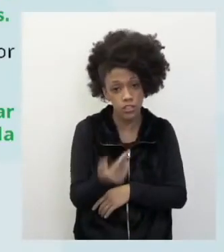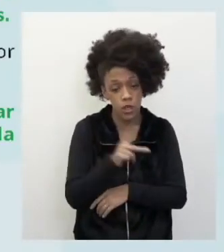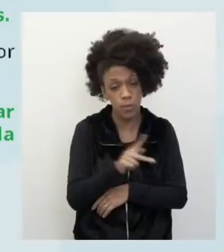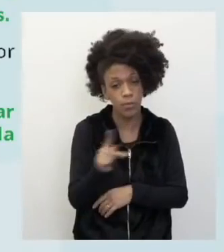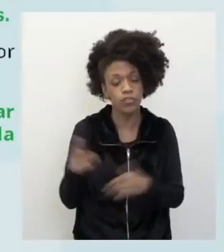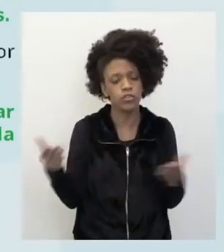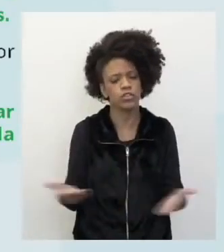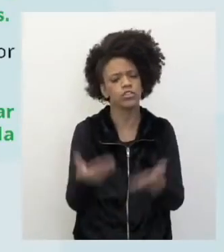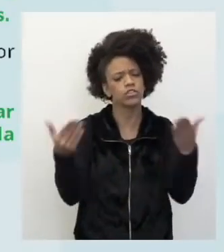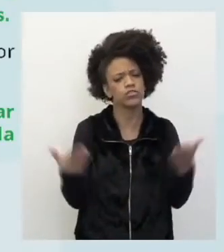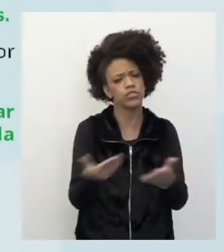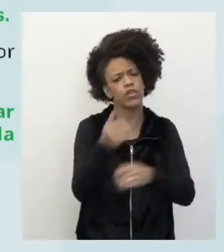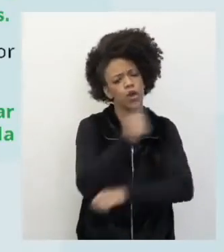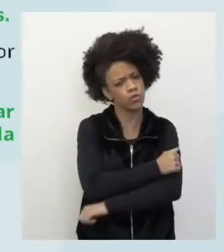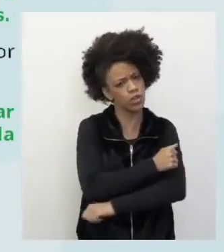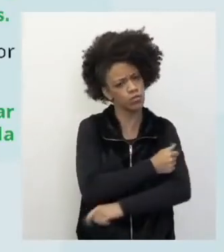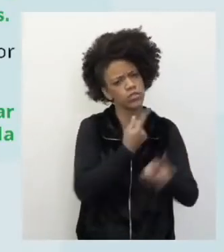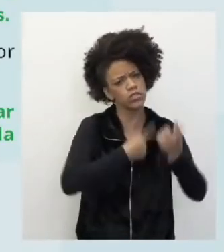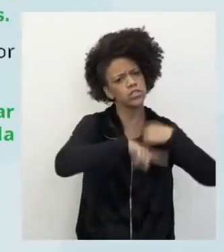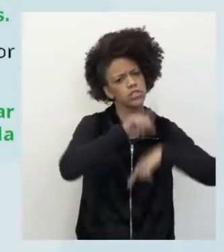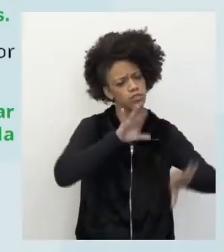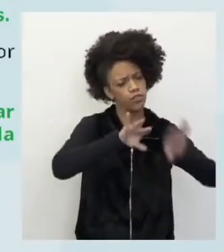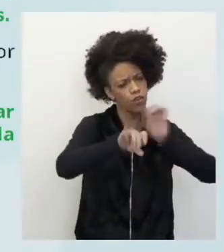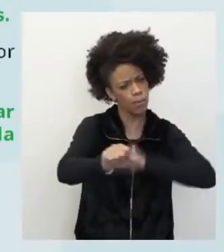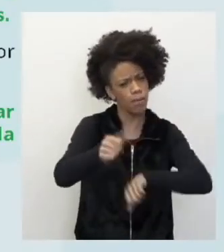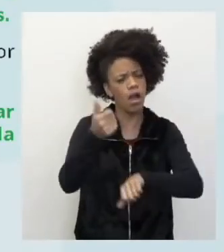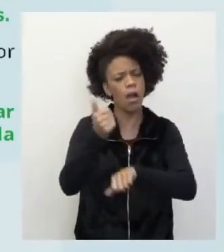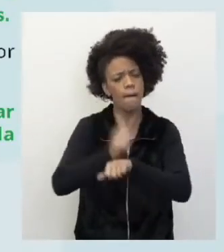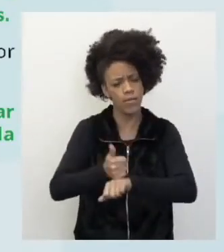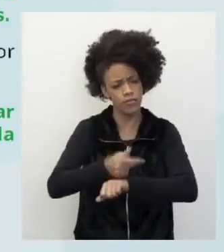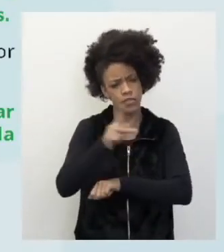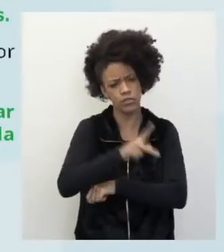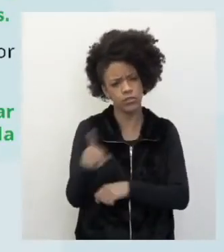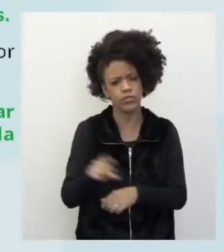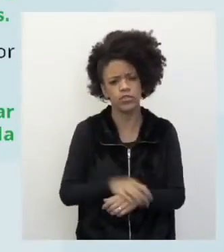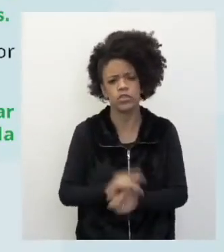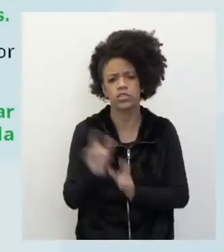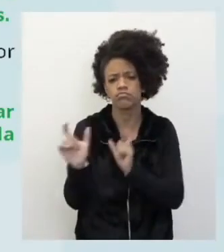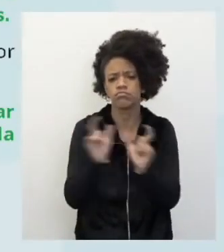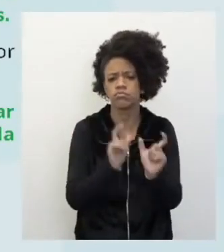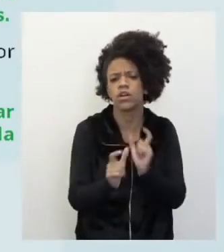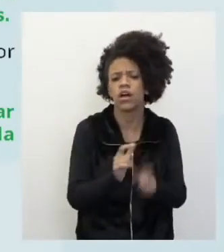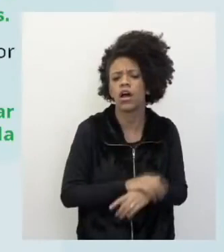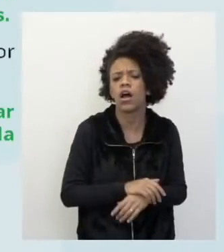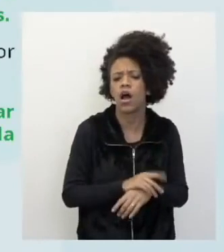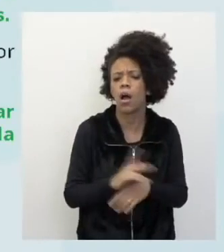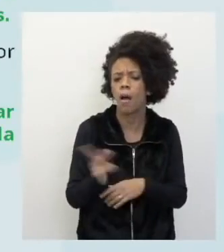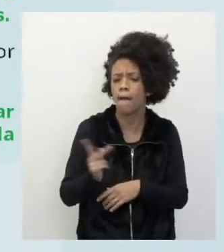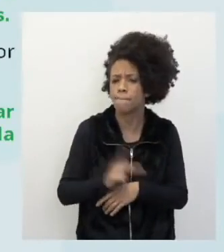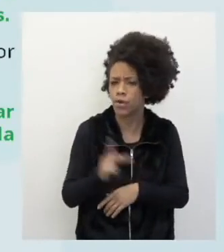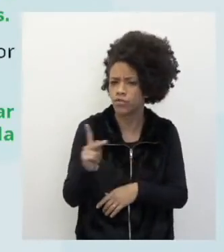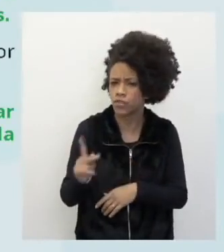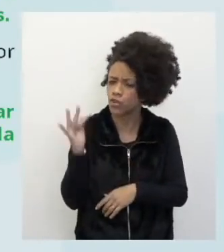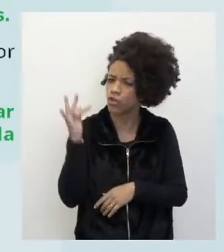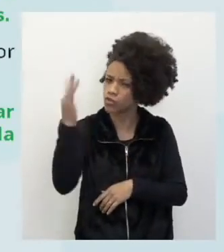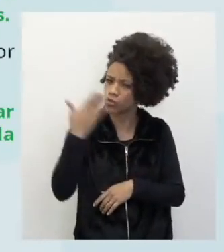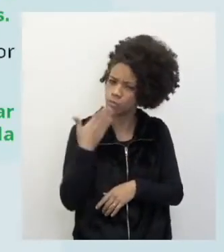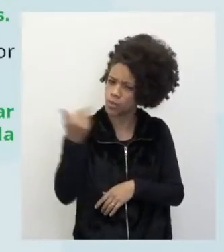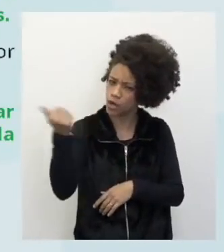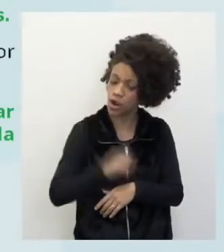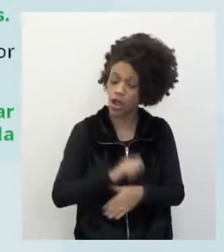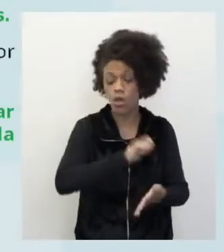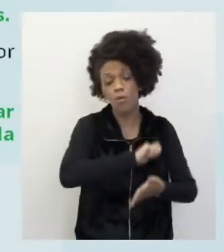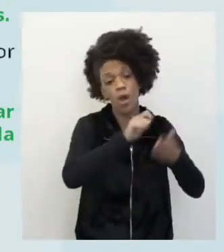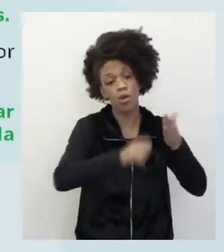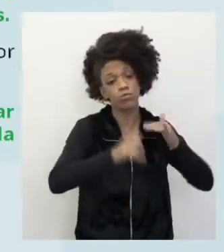também professores. E esse joguinho de palavras aí, país do presente, ser professor da futuro, é que o autor da